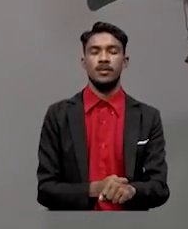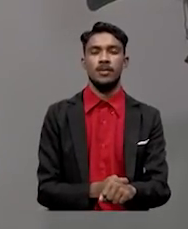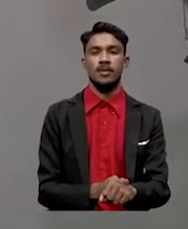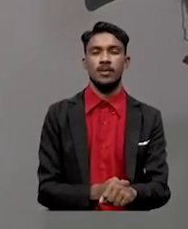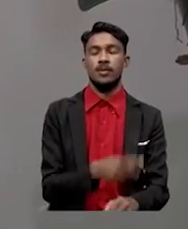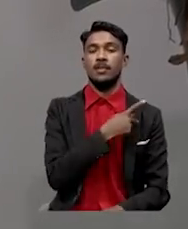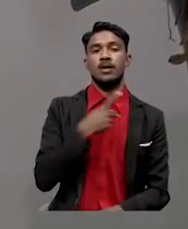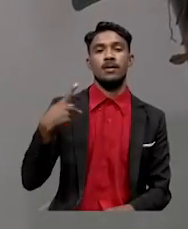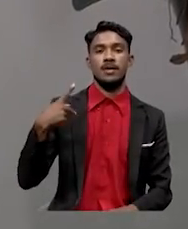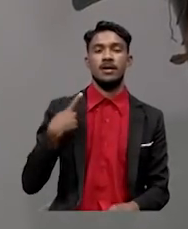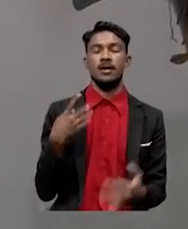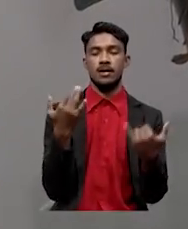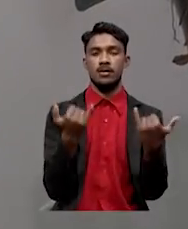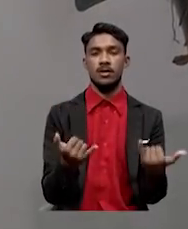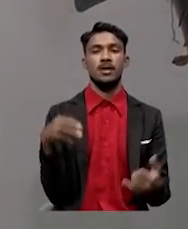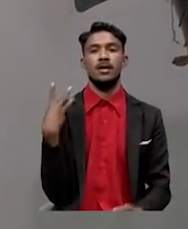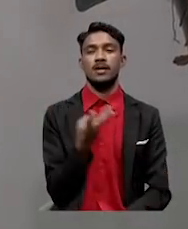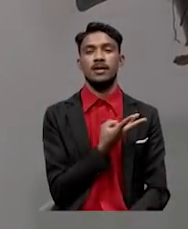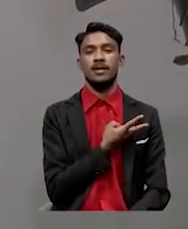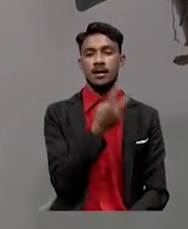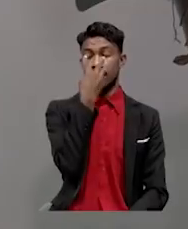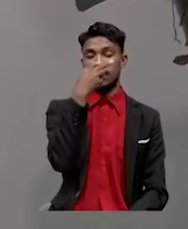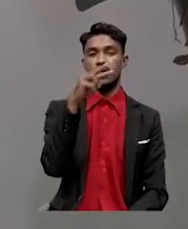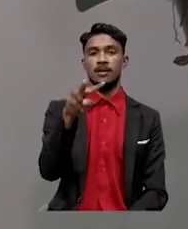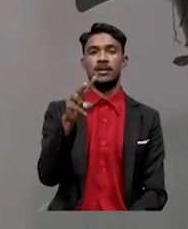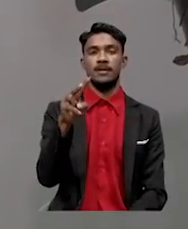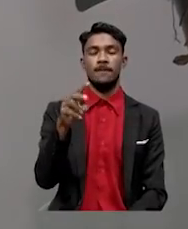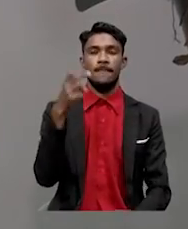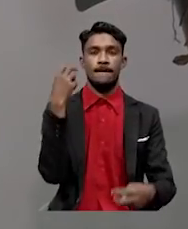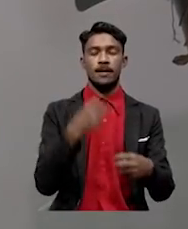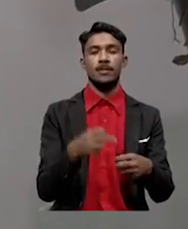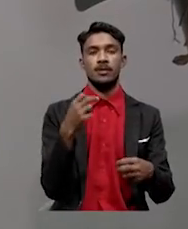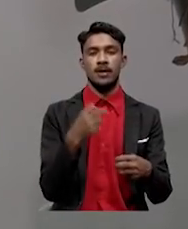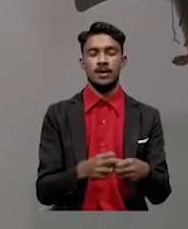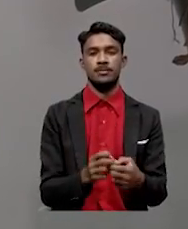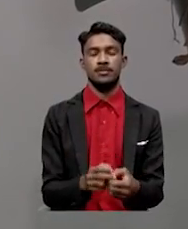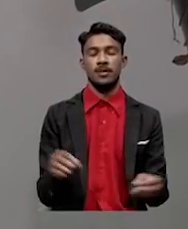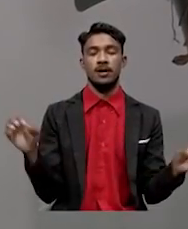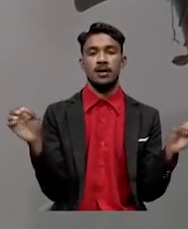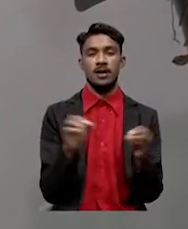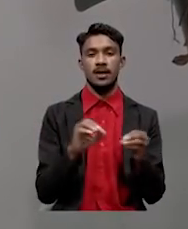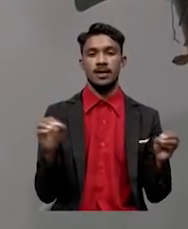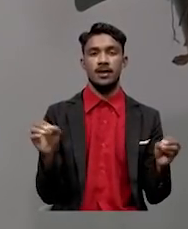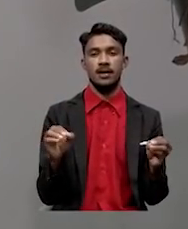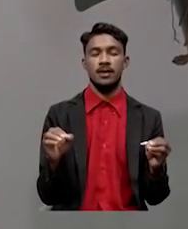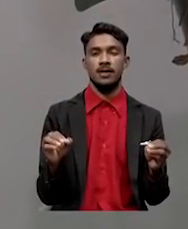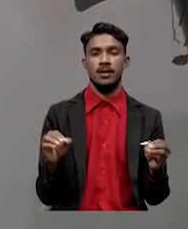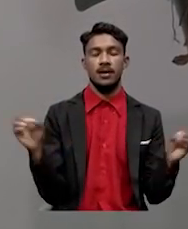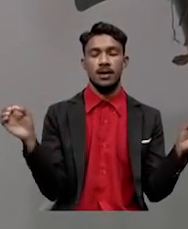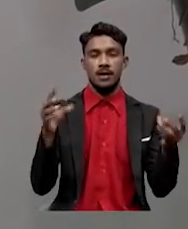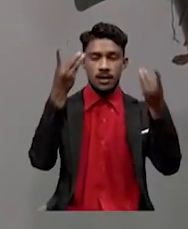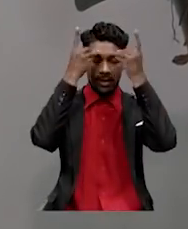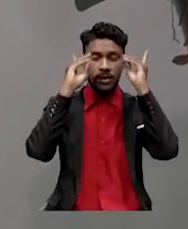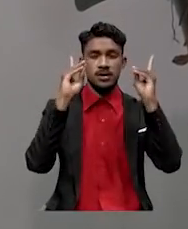agora, né? E da haré que a ambiguidade. Ambiguidade que a lei é uma decisão se não é